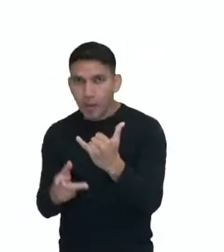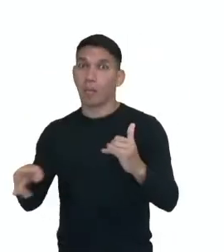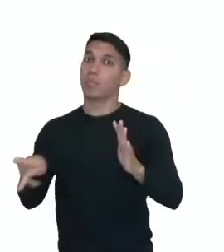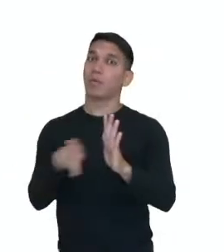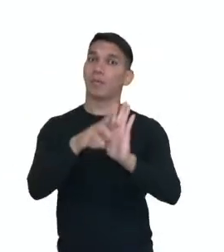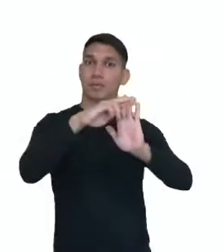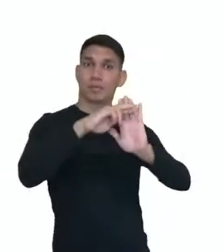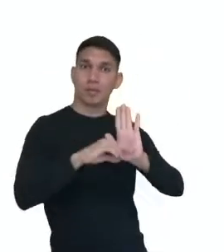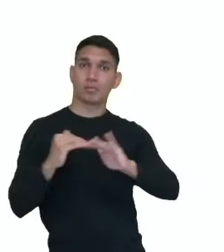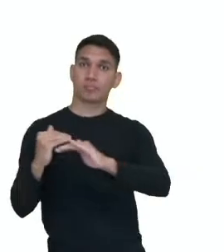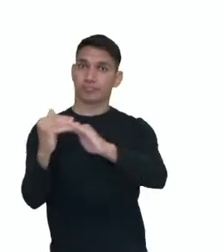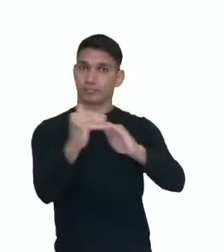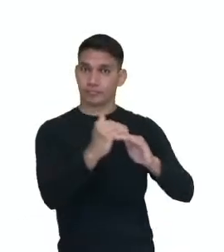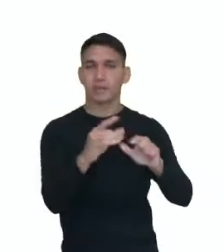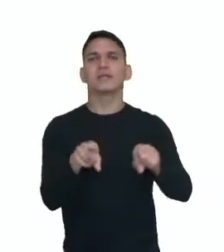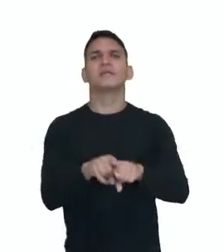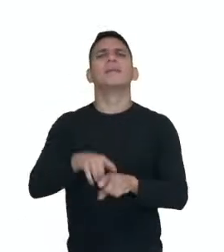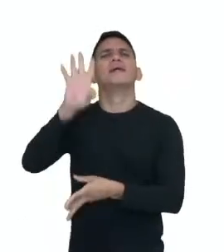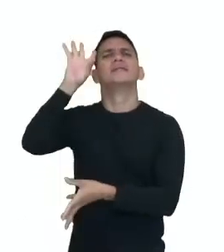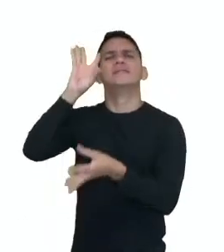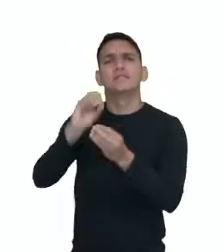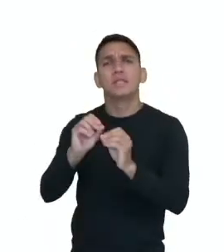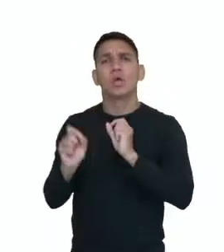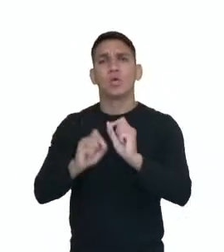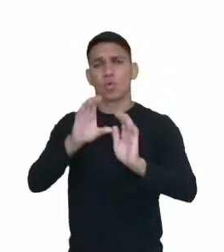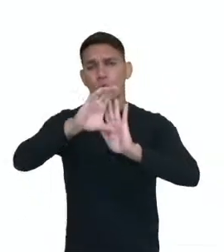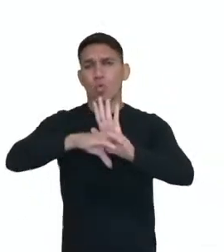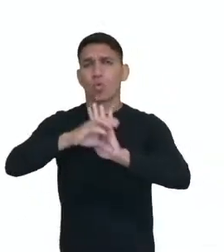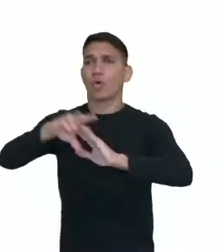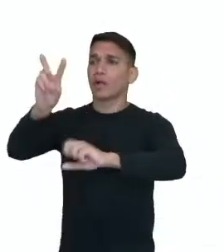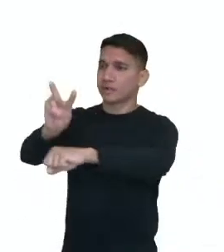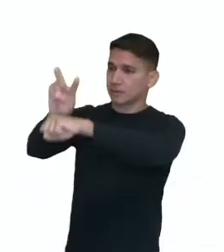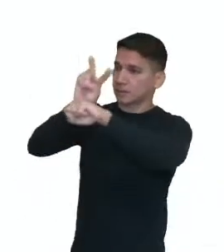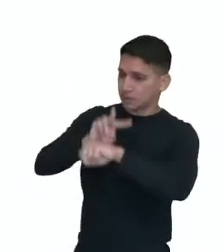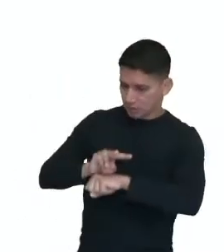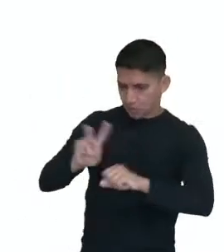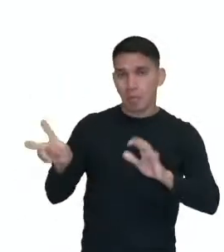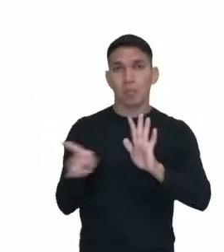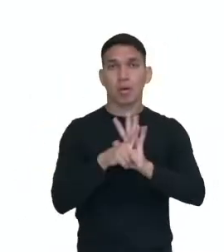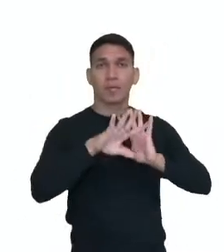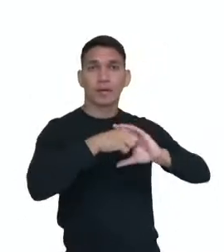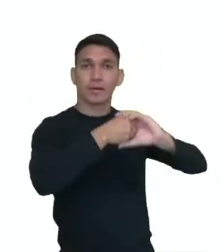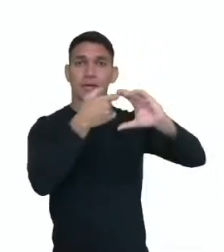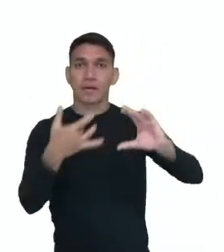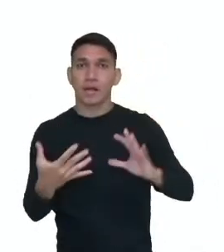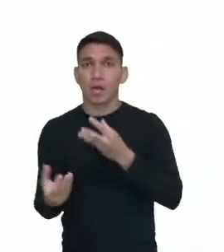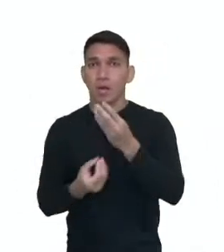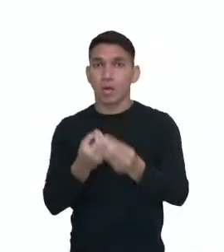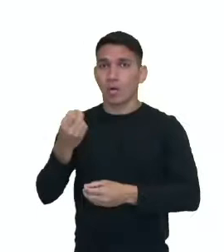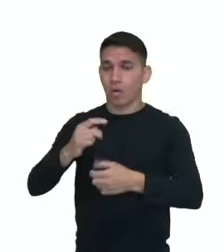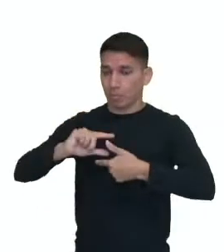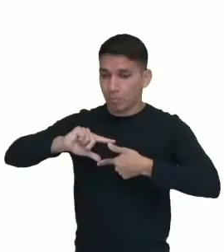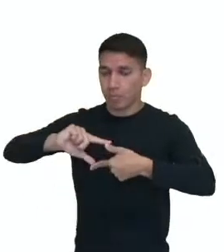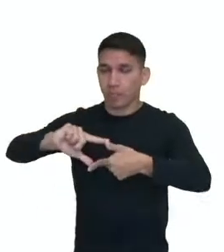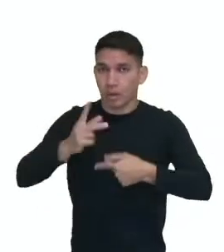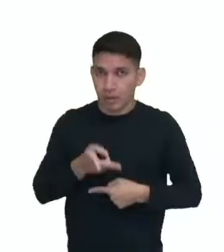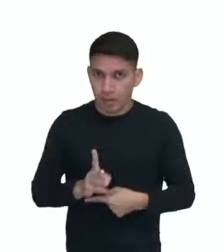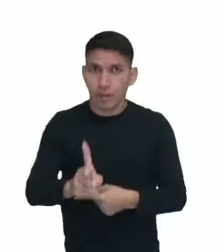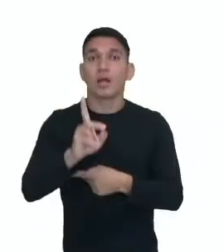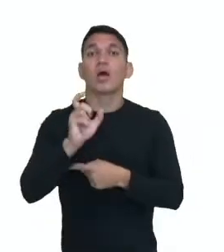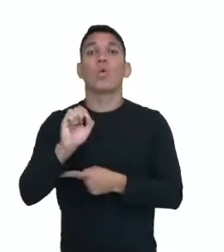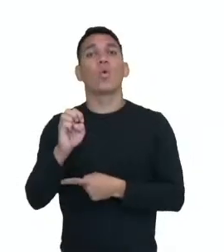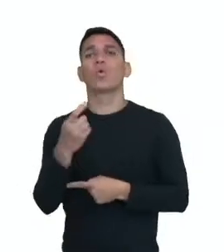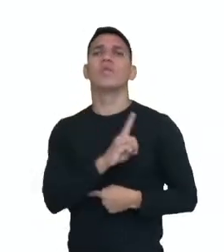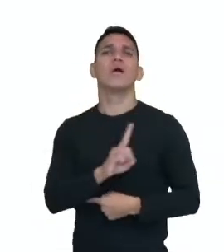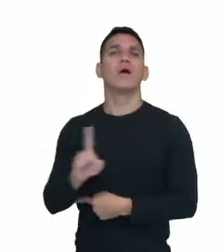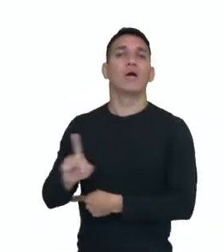retomar o conceito de estrangeirismos, caracterizando-os segundo a conservação ou não de sua forma gráfica de